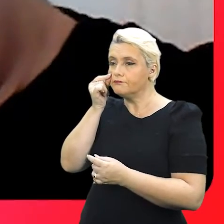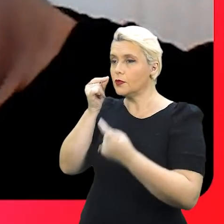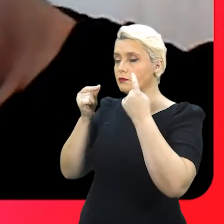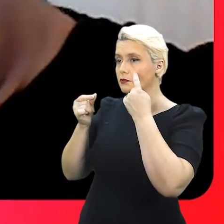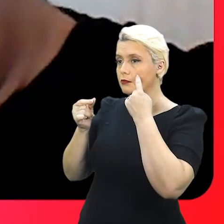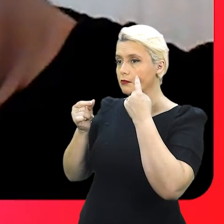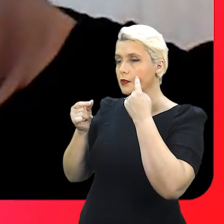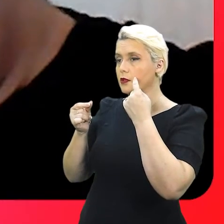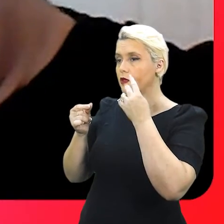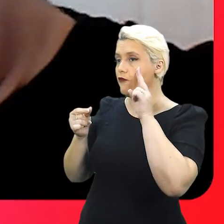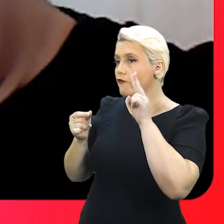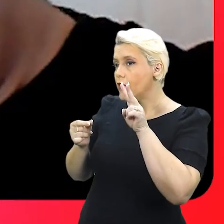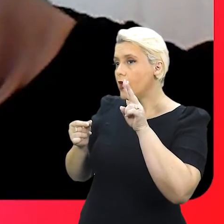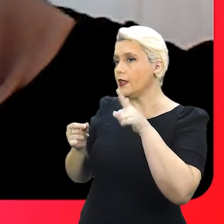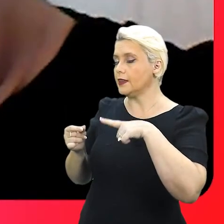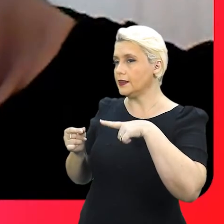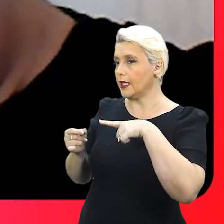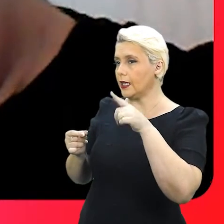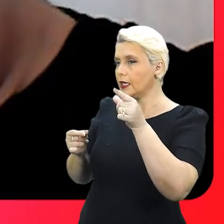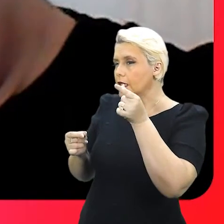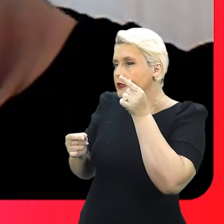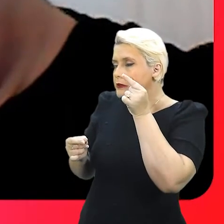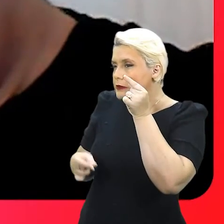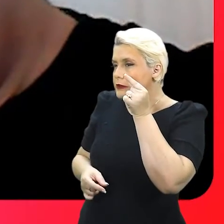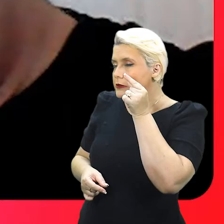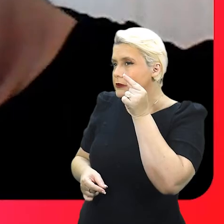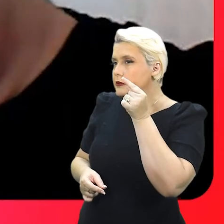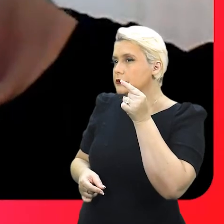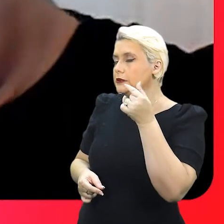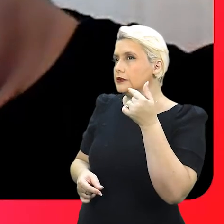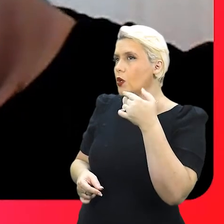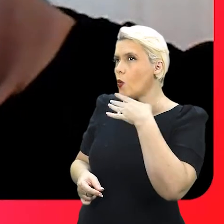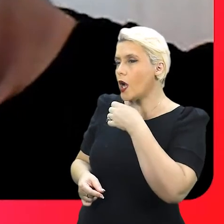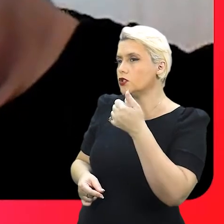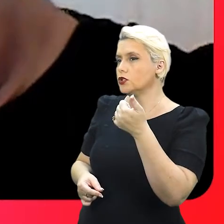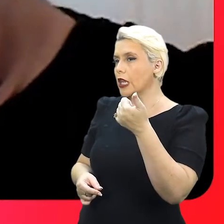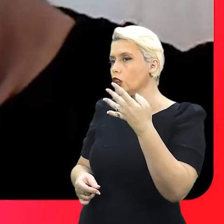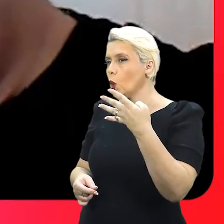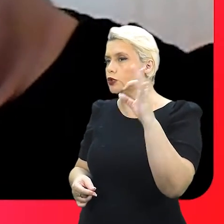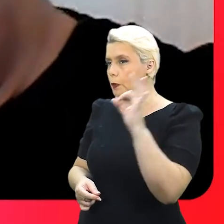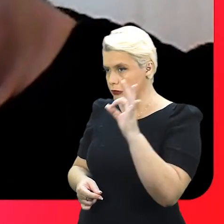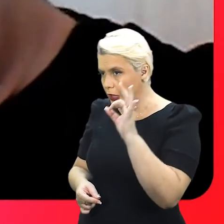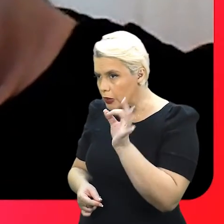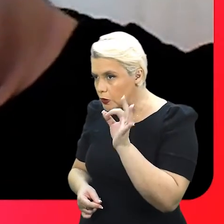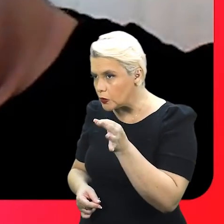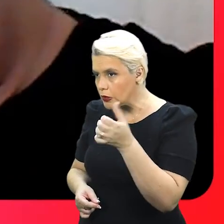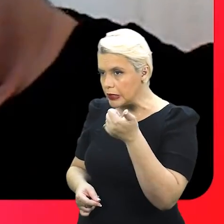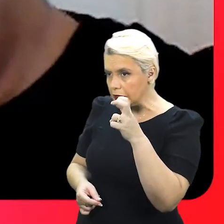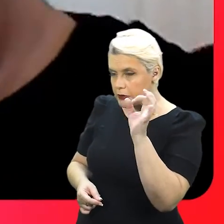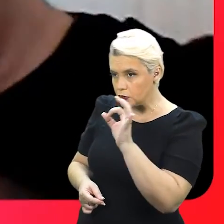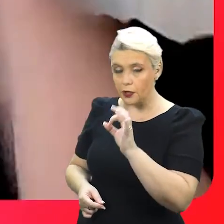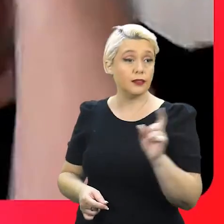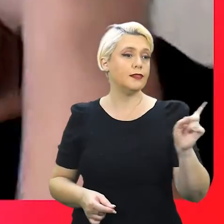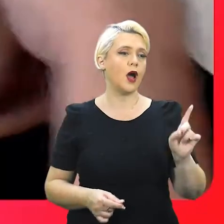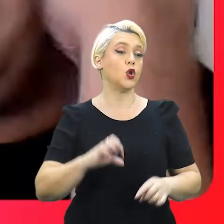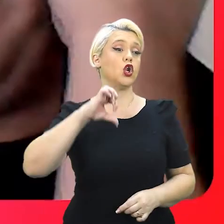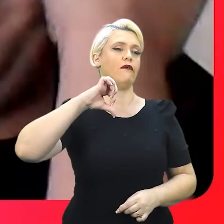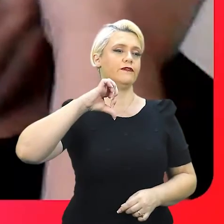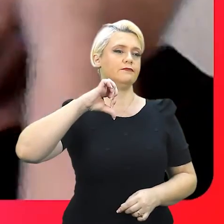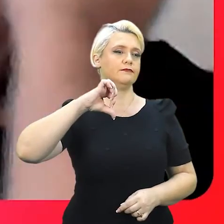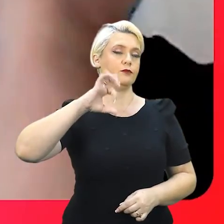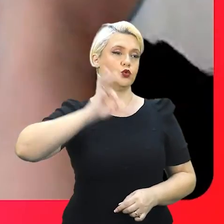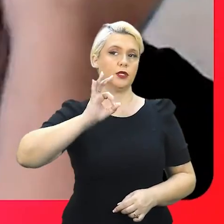e no olho que enxerga tem uma baixíssima visão, se não estou enganado, aí em torno de 14%, 15%.